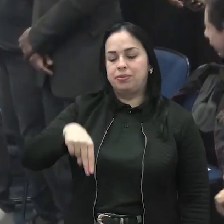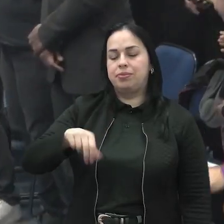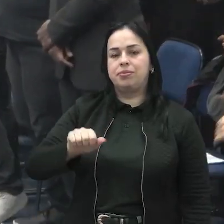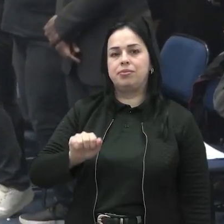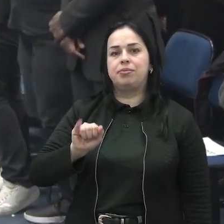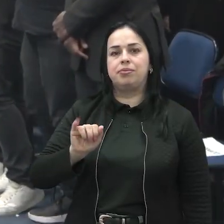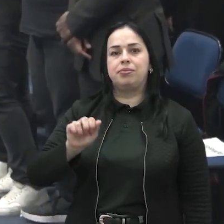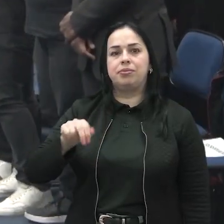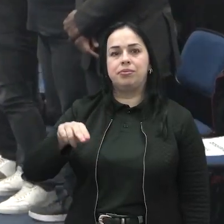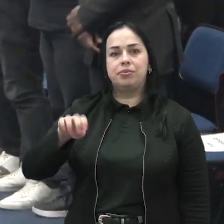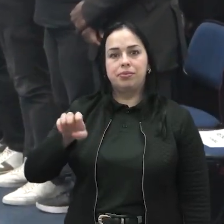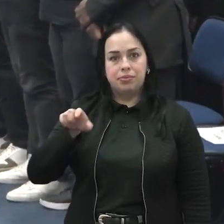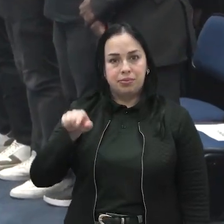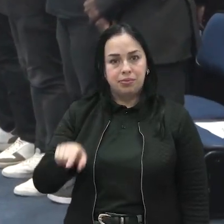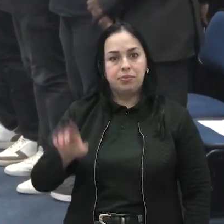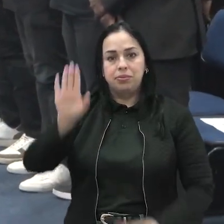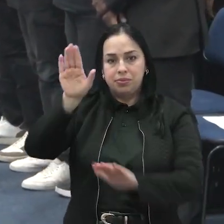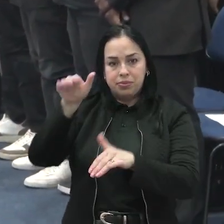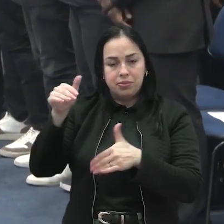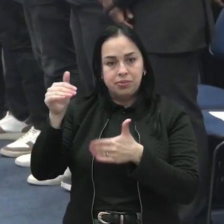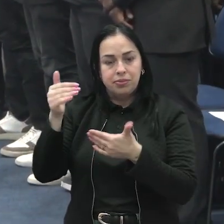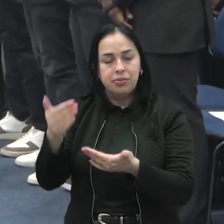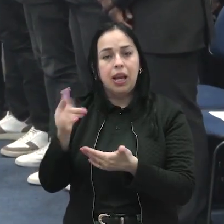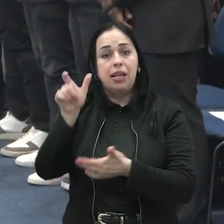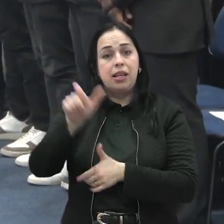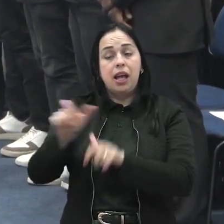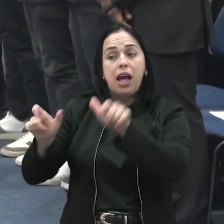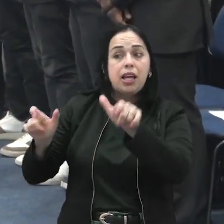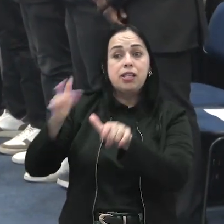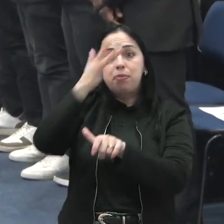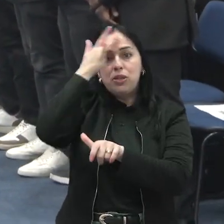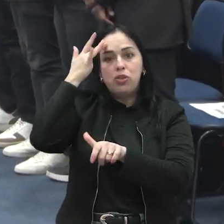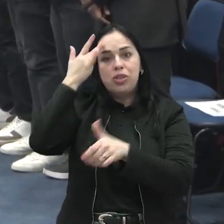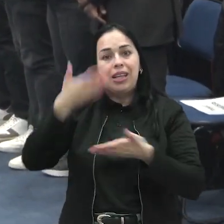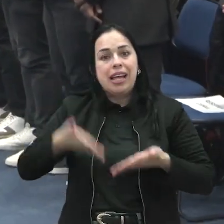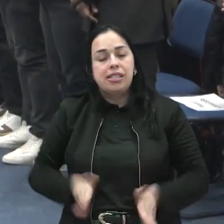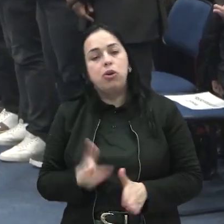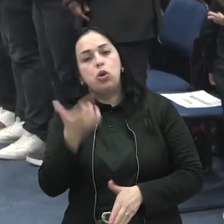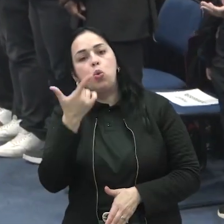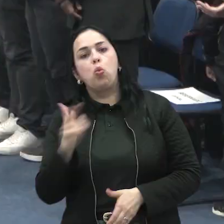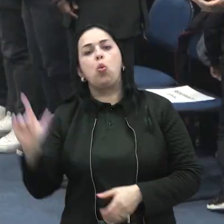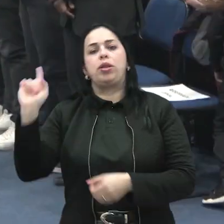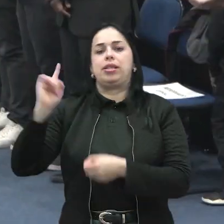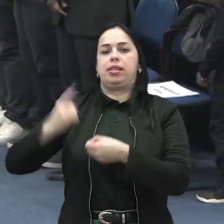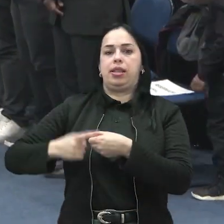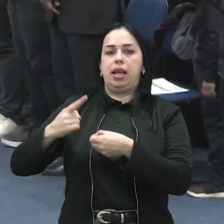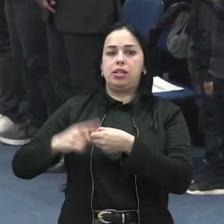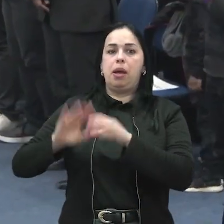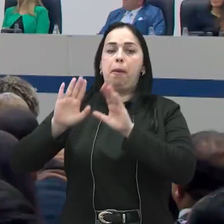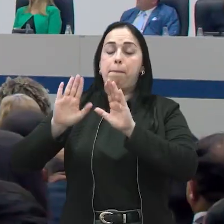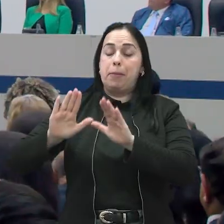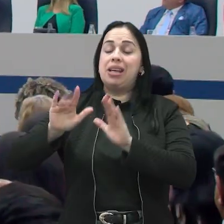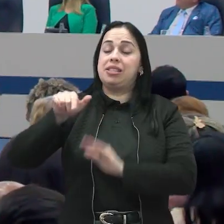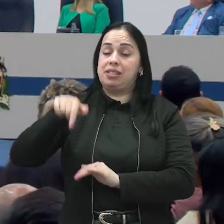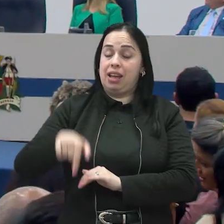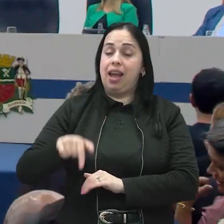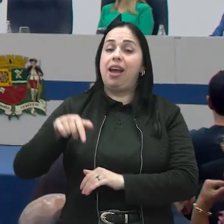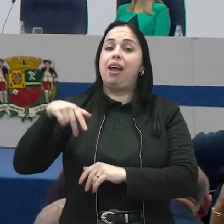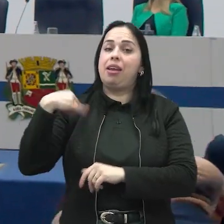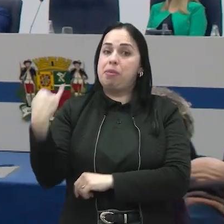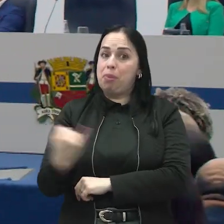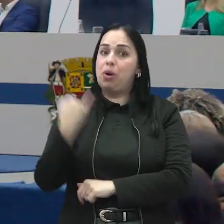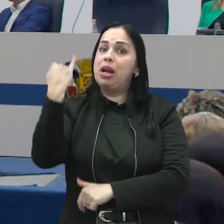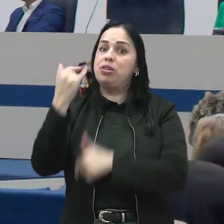à pastora Nayane Câmara. A honraria é destinada a pessoas que não são nascidas na cidade, mas desempenham um papel